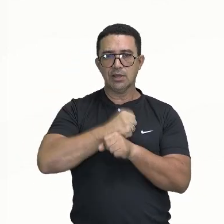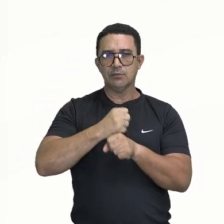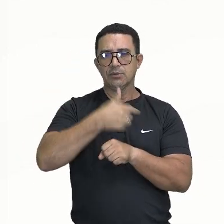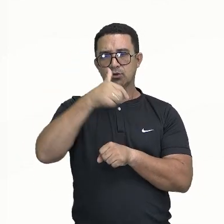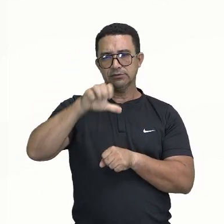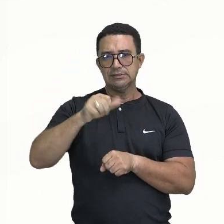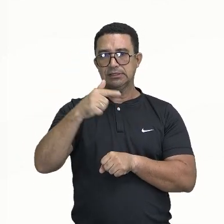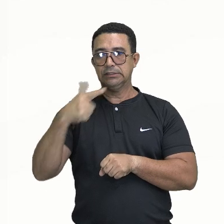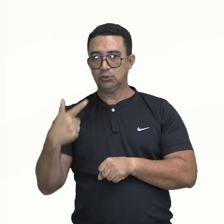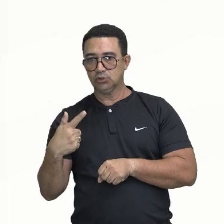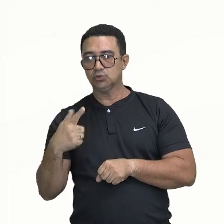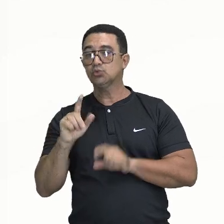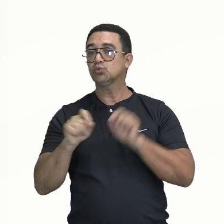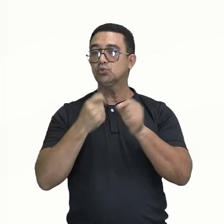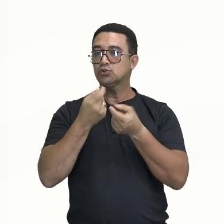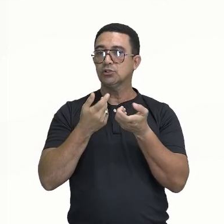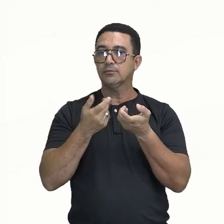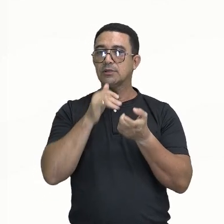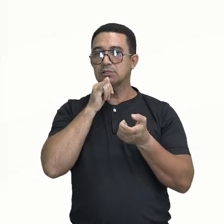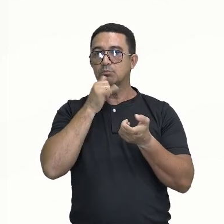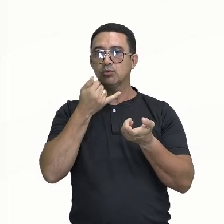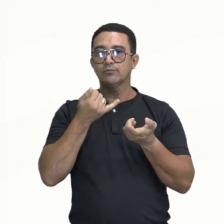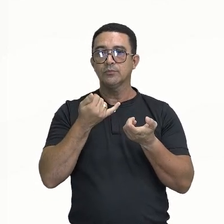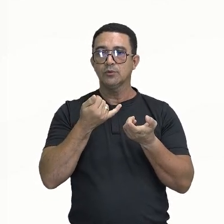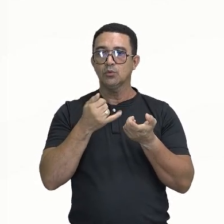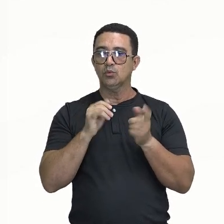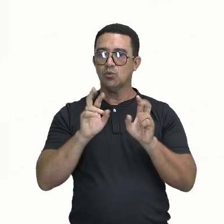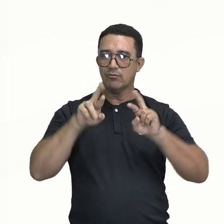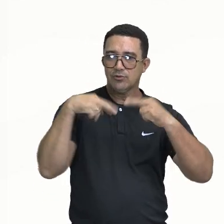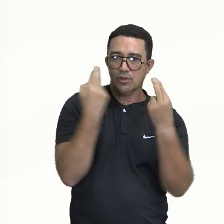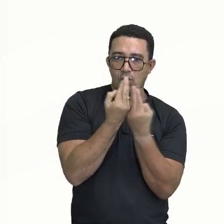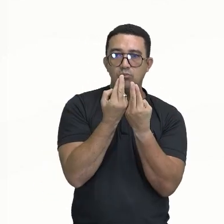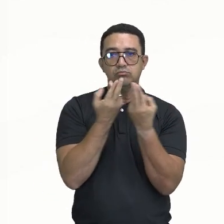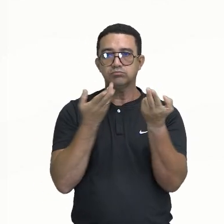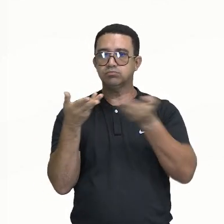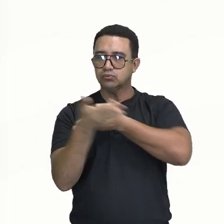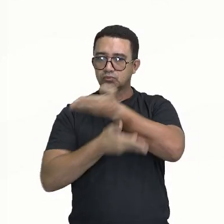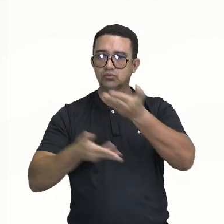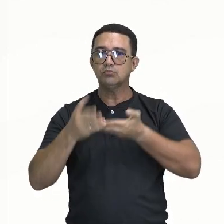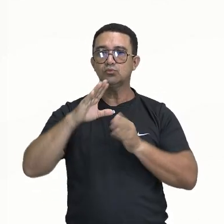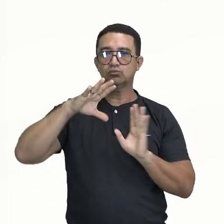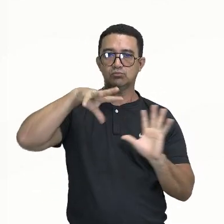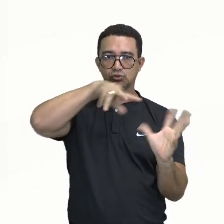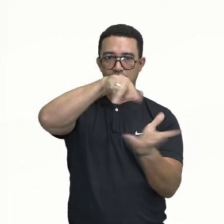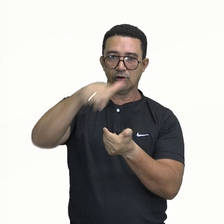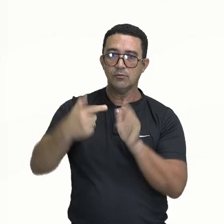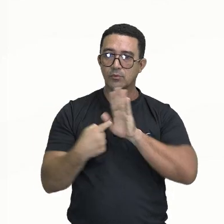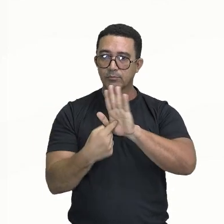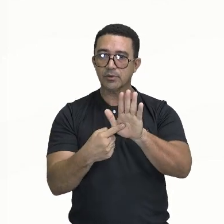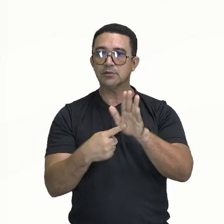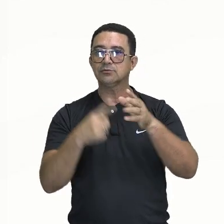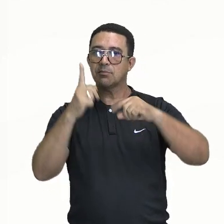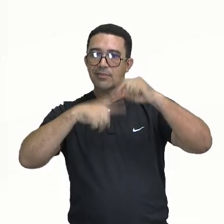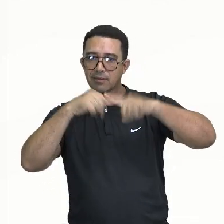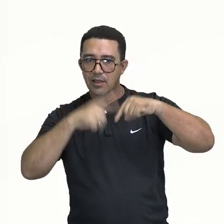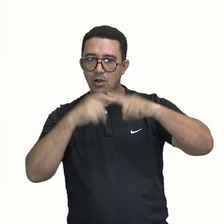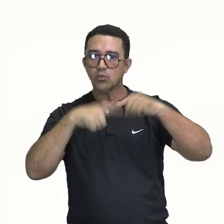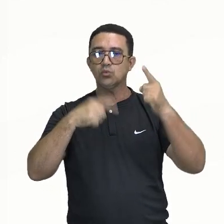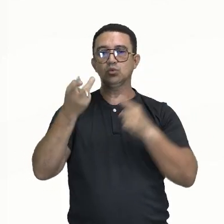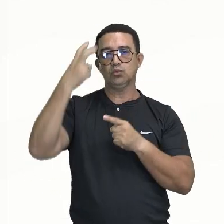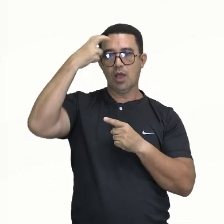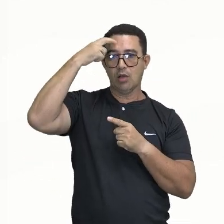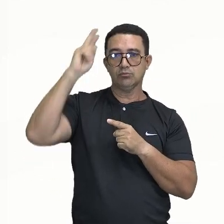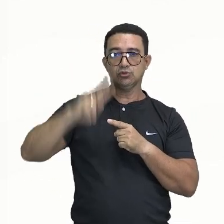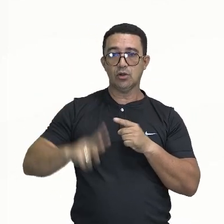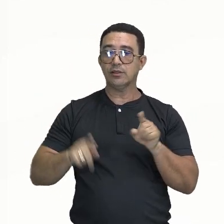1972 criou a Convenção do Patrimônio Mundial, com o objetivo de promover a preservação dos bens culturais, históricos